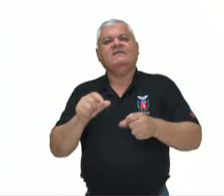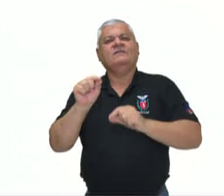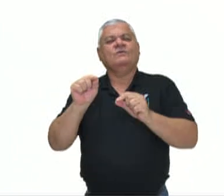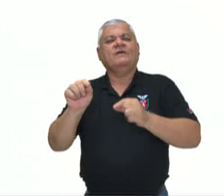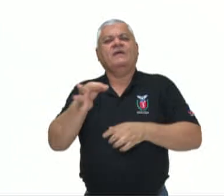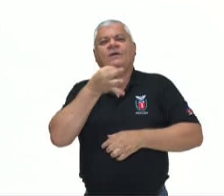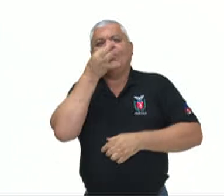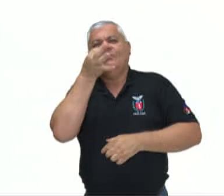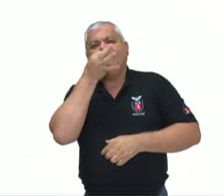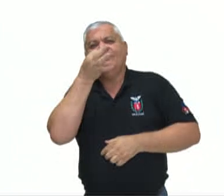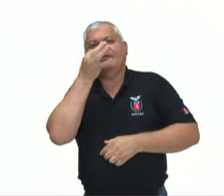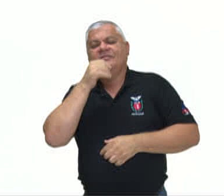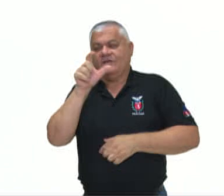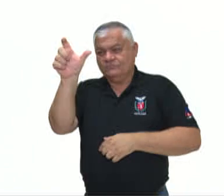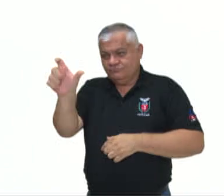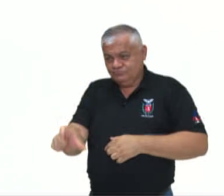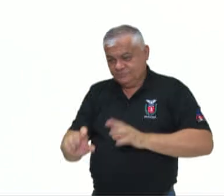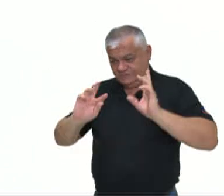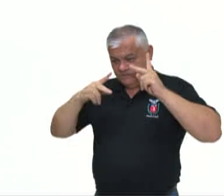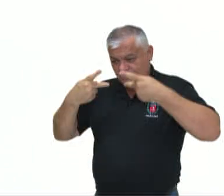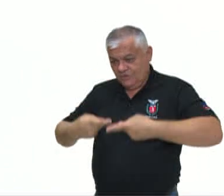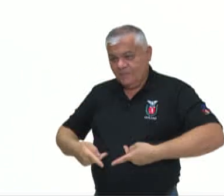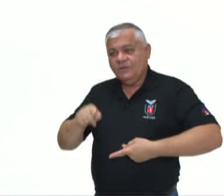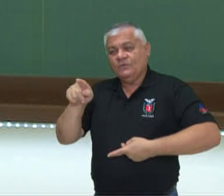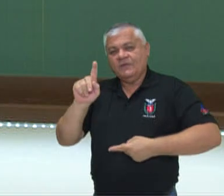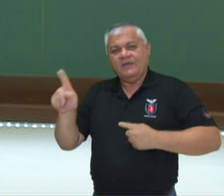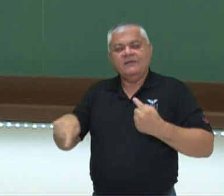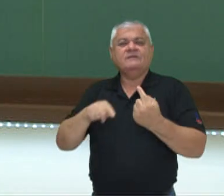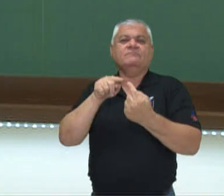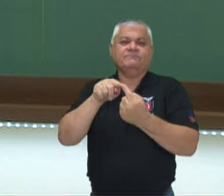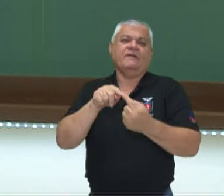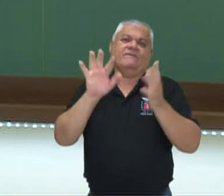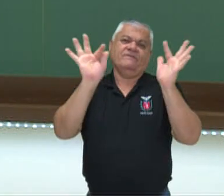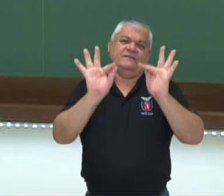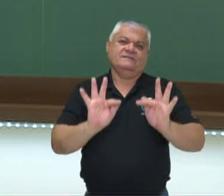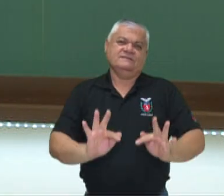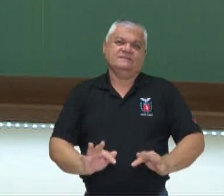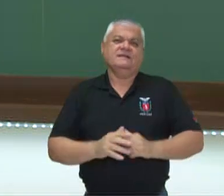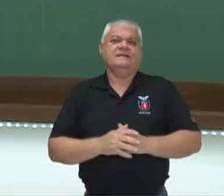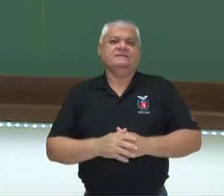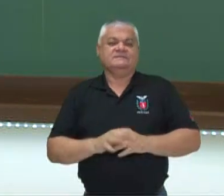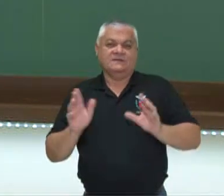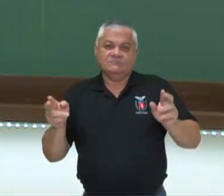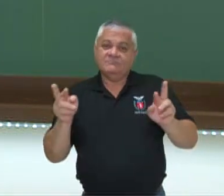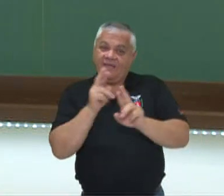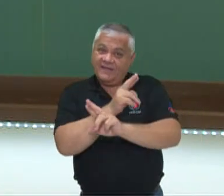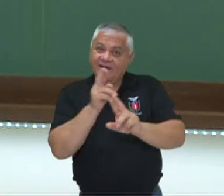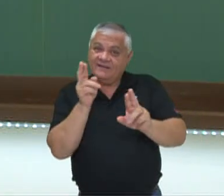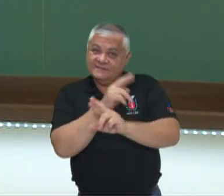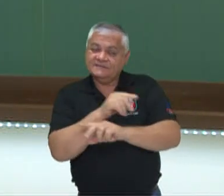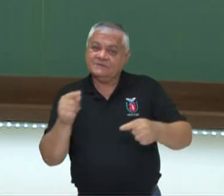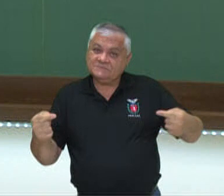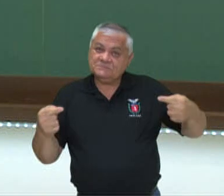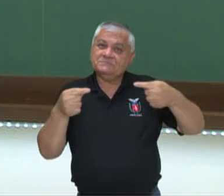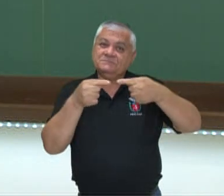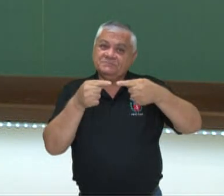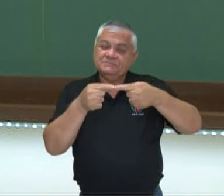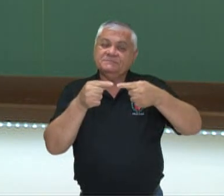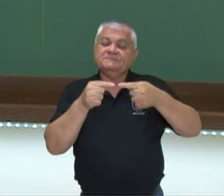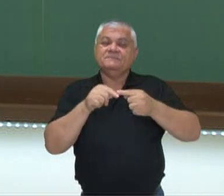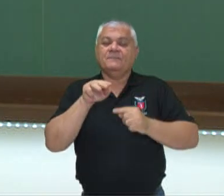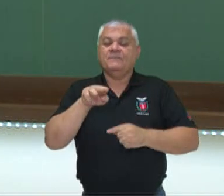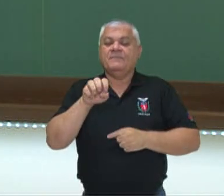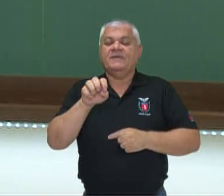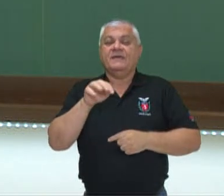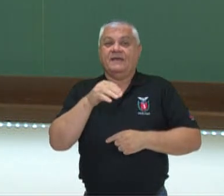a finalidade do ser humano é a sua felicidade. Então, essa relação estabelecida entre a